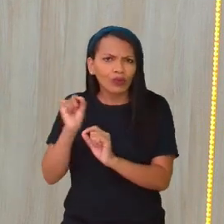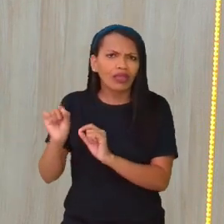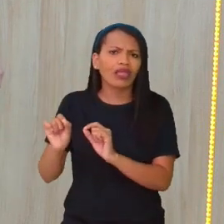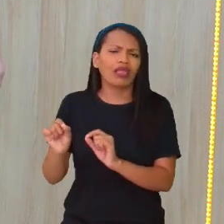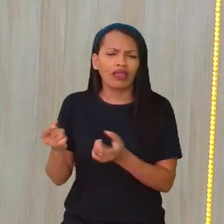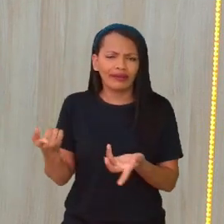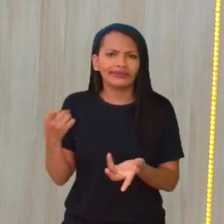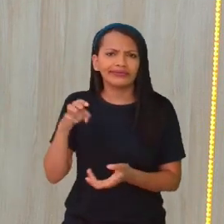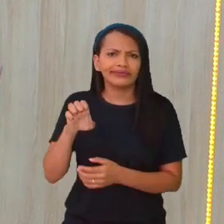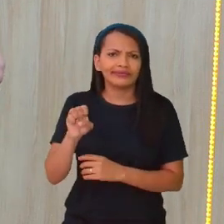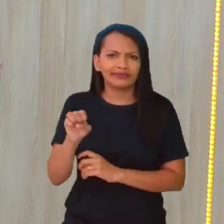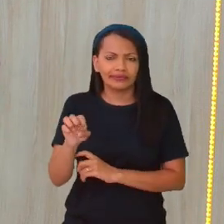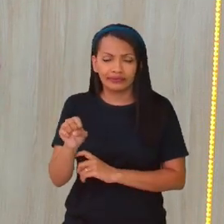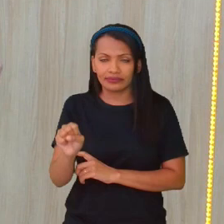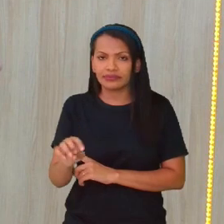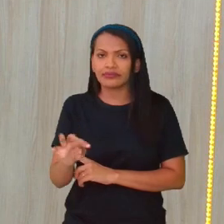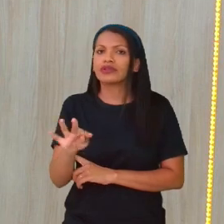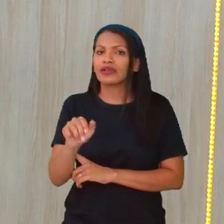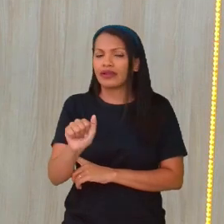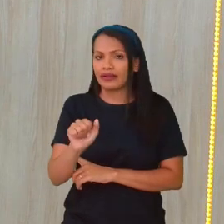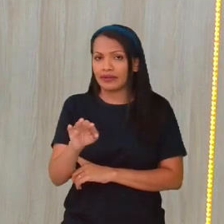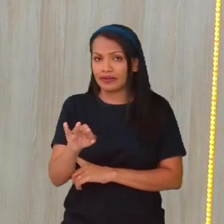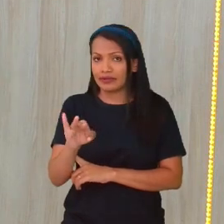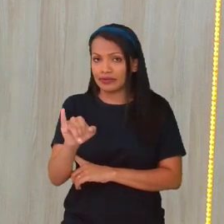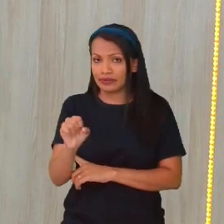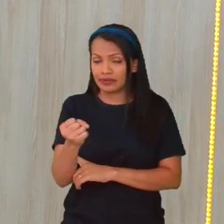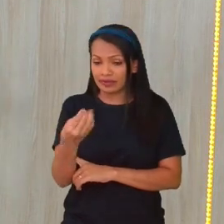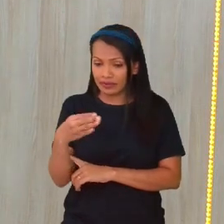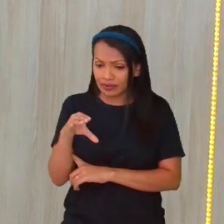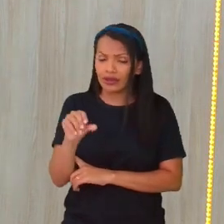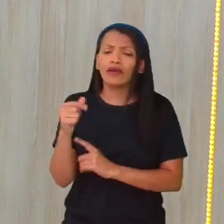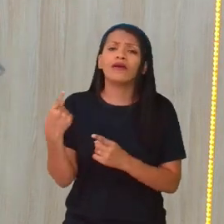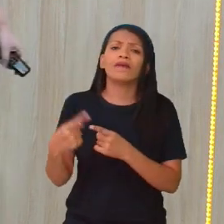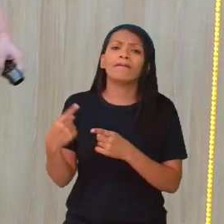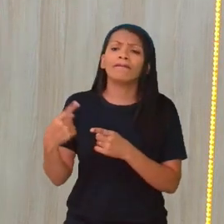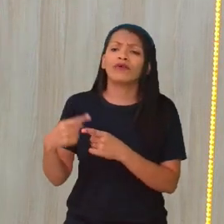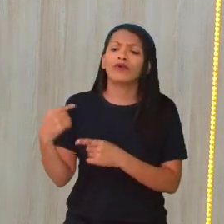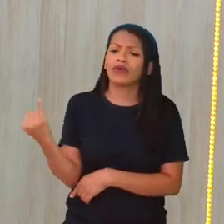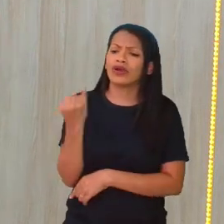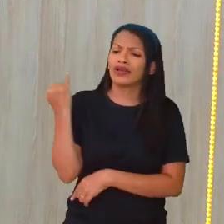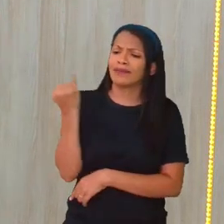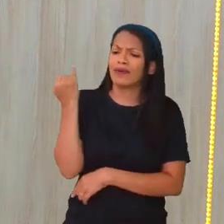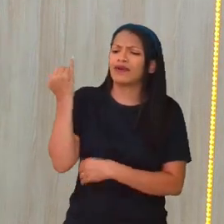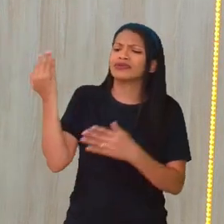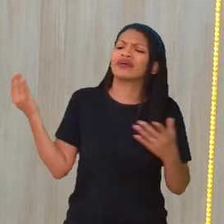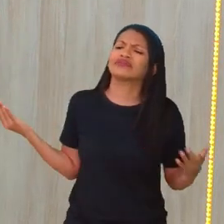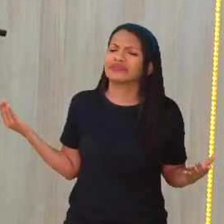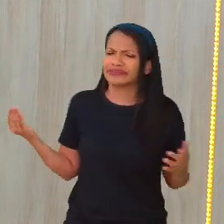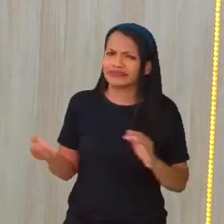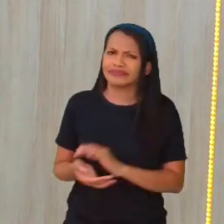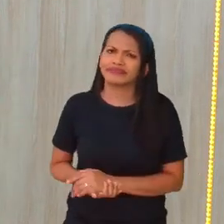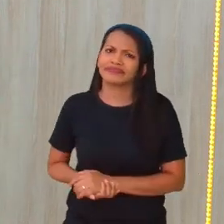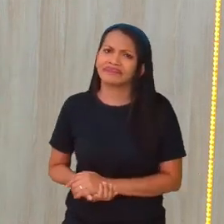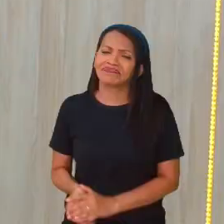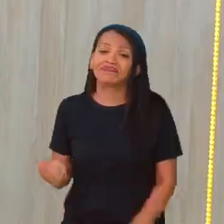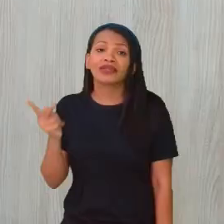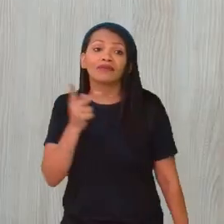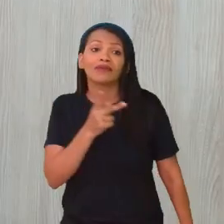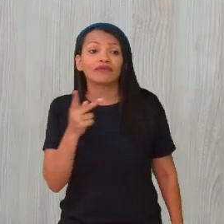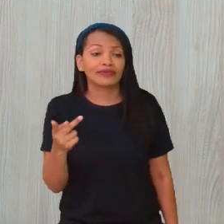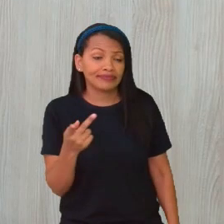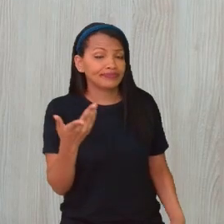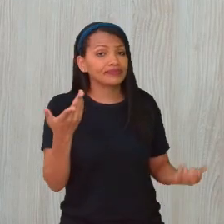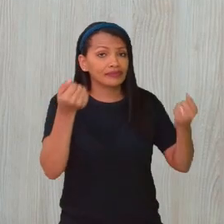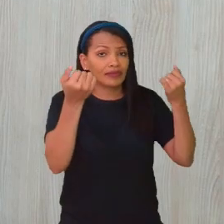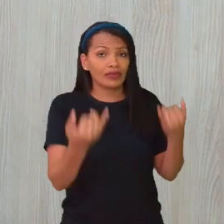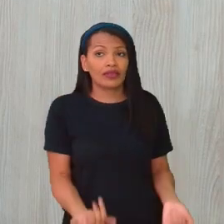estatística. Por quê? Por que é importante essa questão de geografia? Por que ele chama geografia e estatística, professor Gilson?